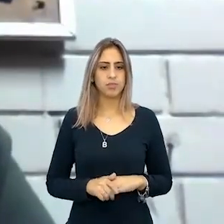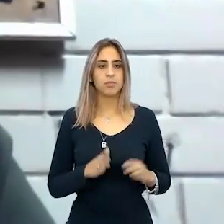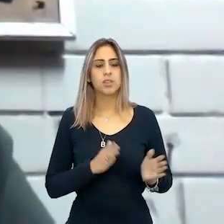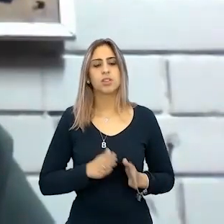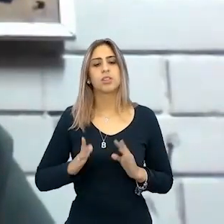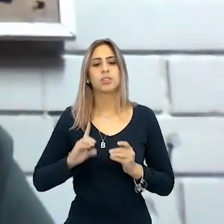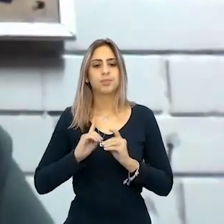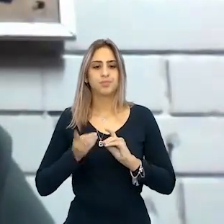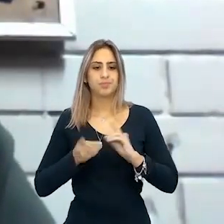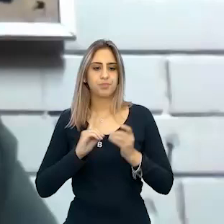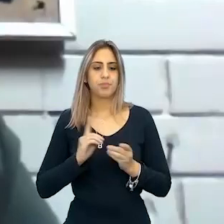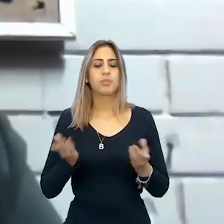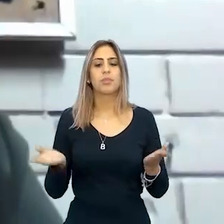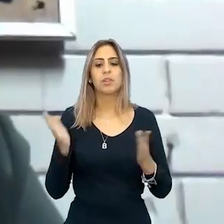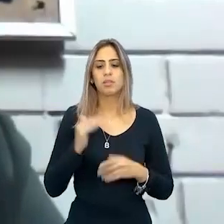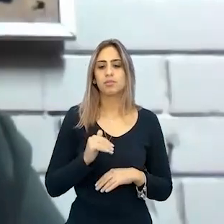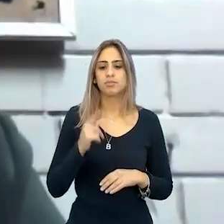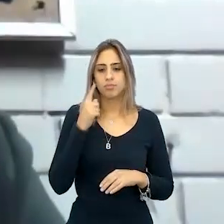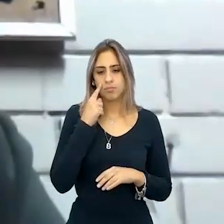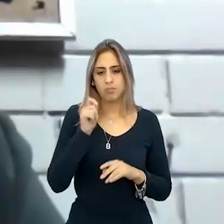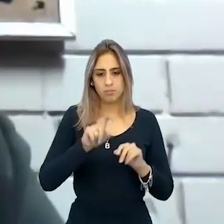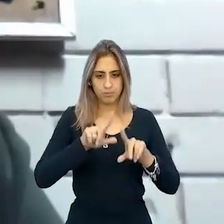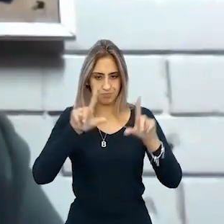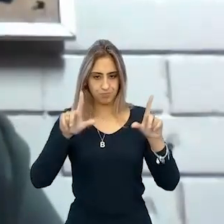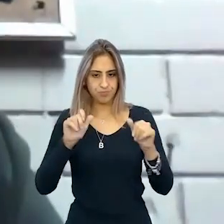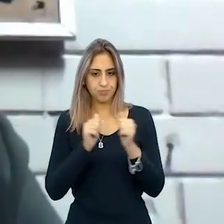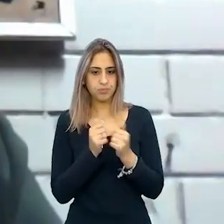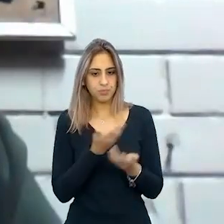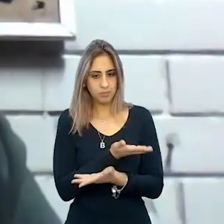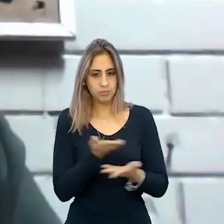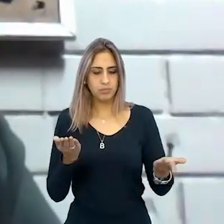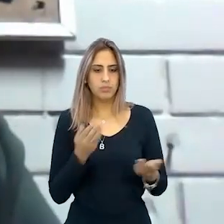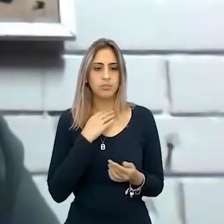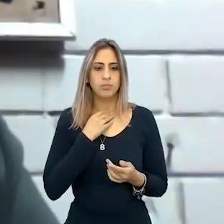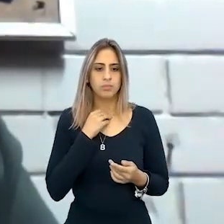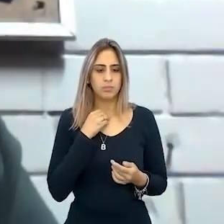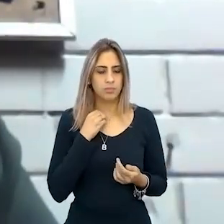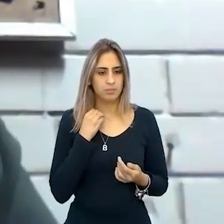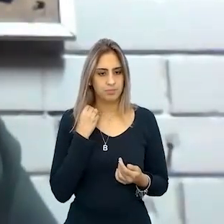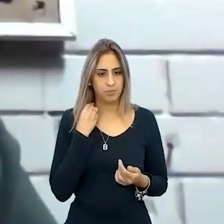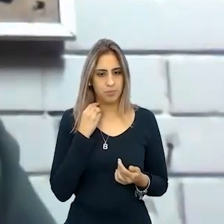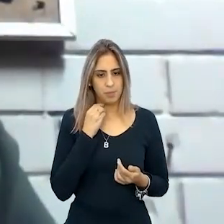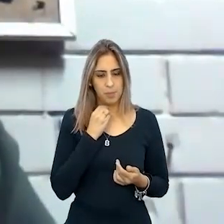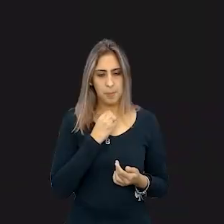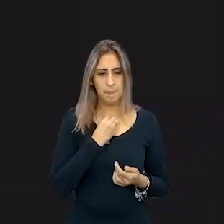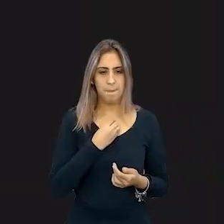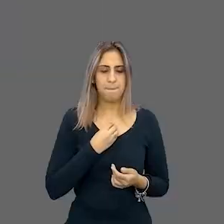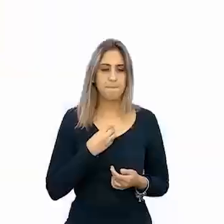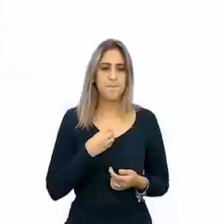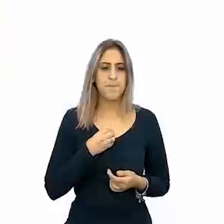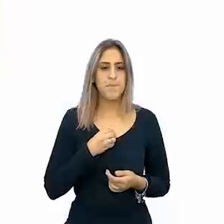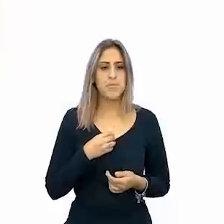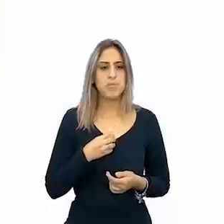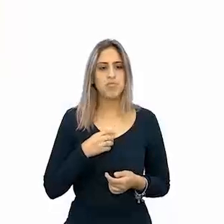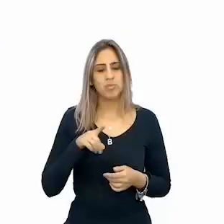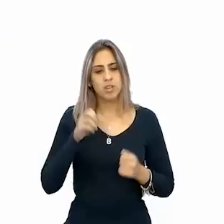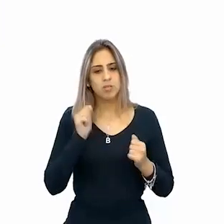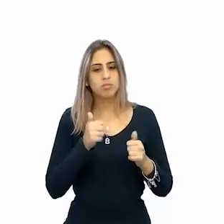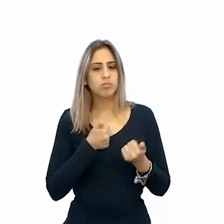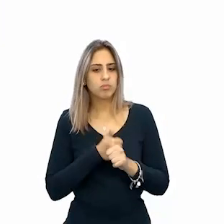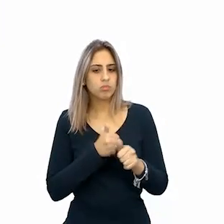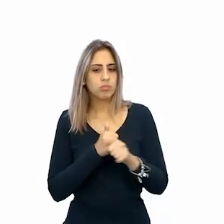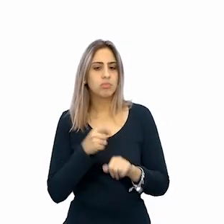sequência didática. Então, vou compartilhar aqui com vocês, para que vocês possam